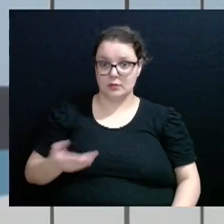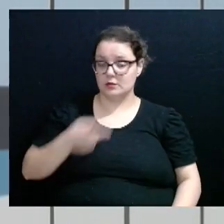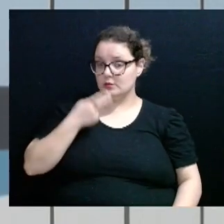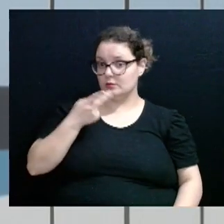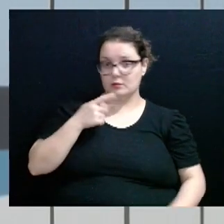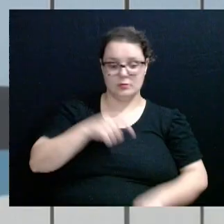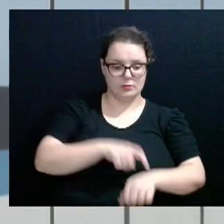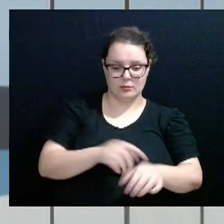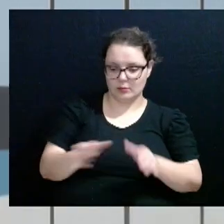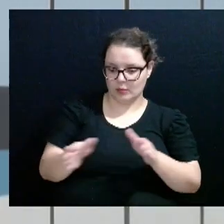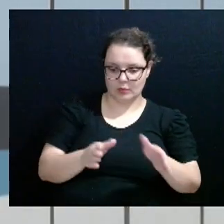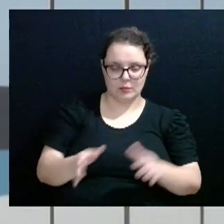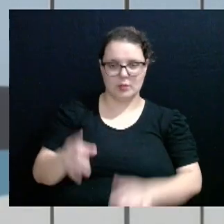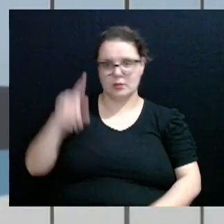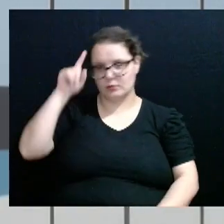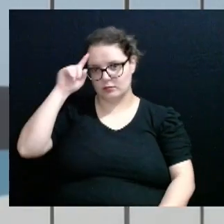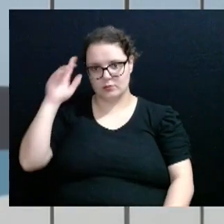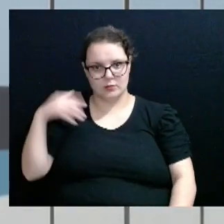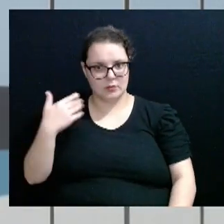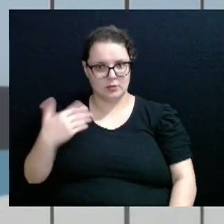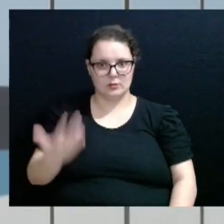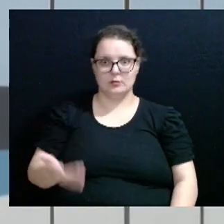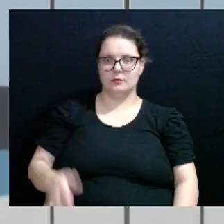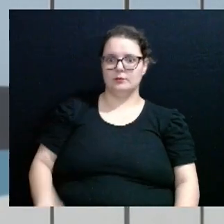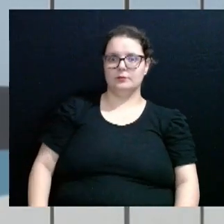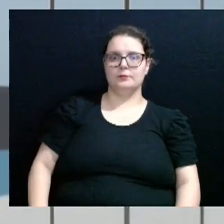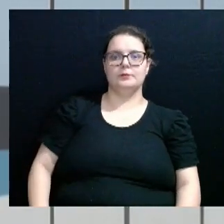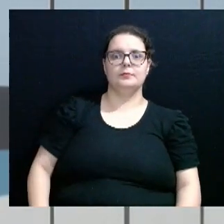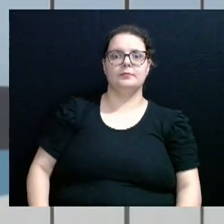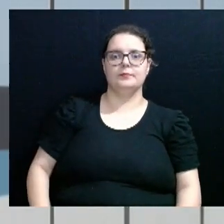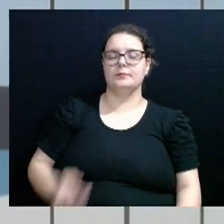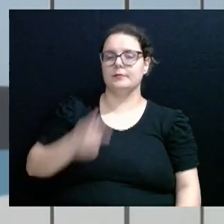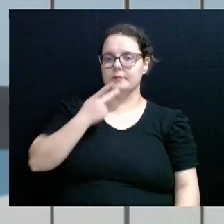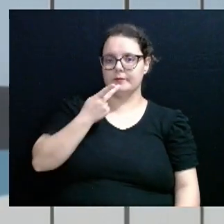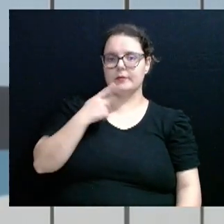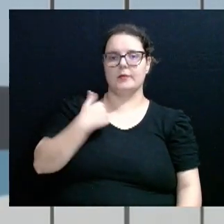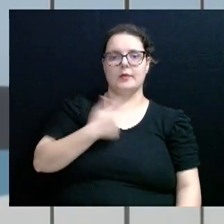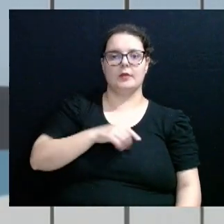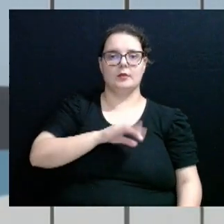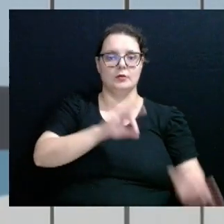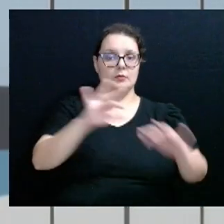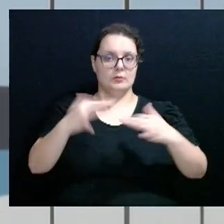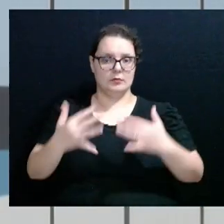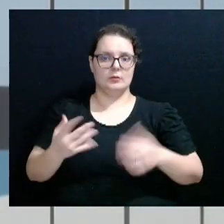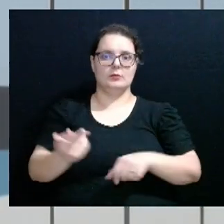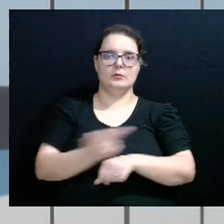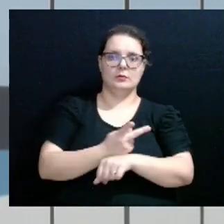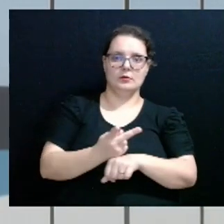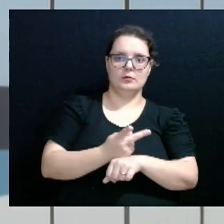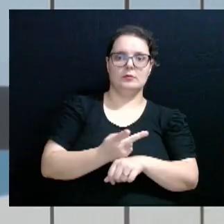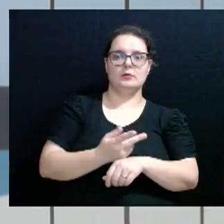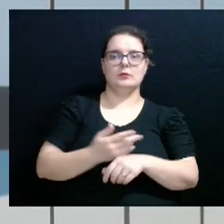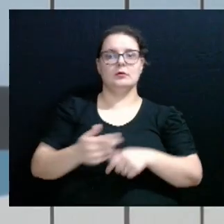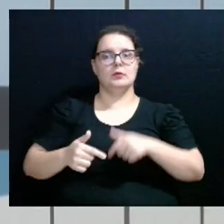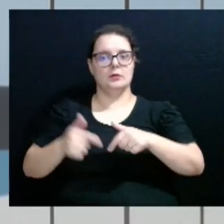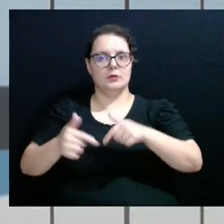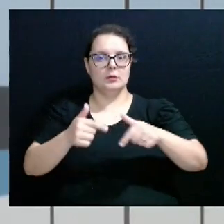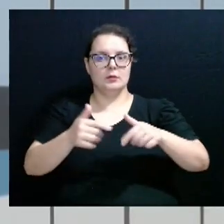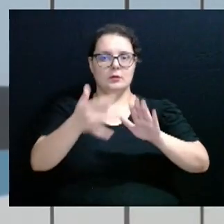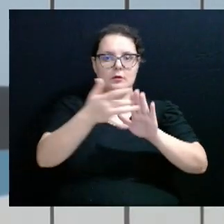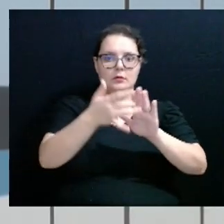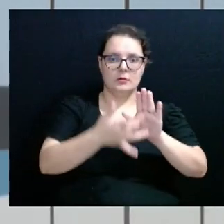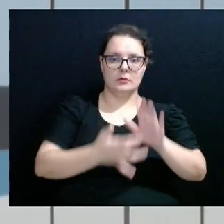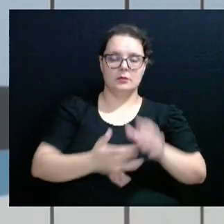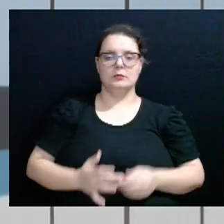dia a dia, está sendo mais falado entre a nossa audiência e a gente vai buscando trabalhar com essas pautas. Mas